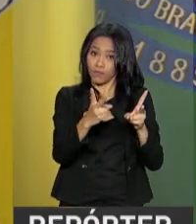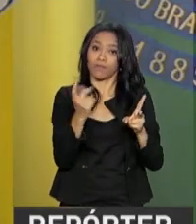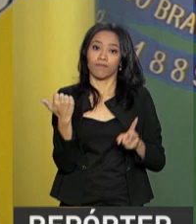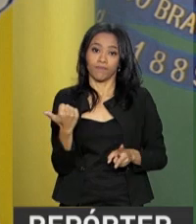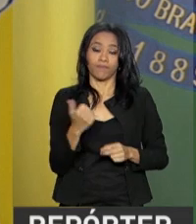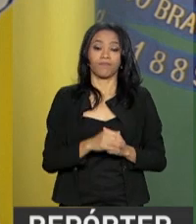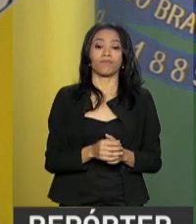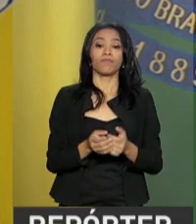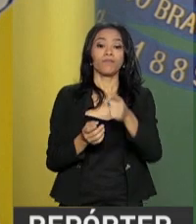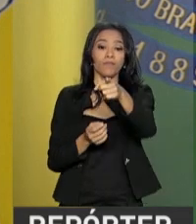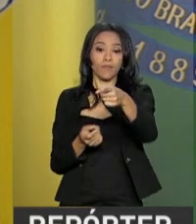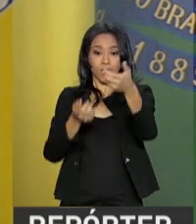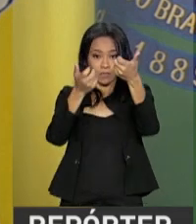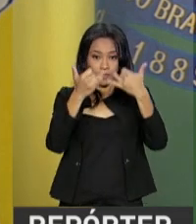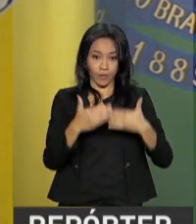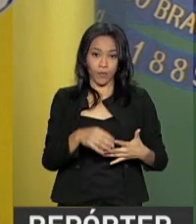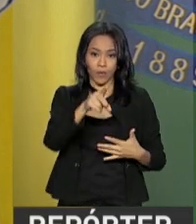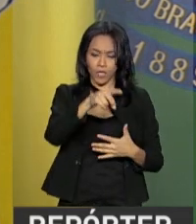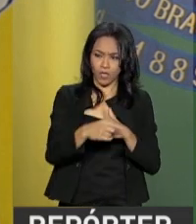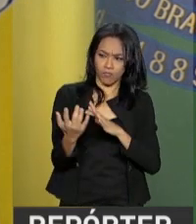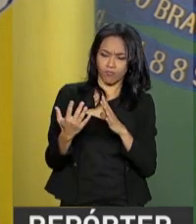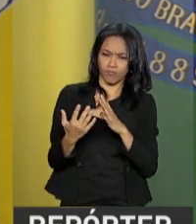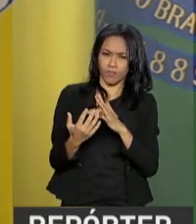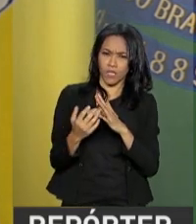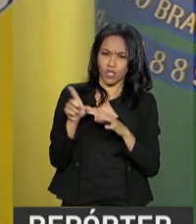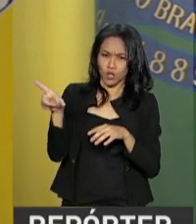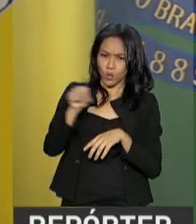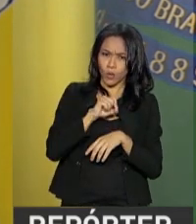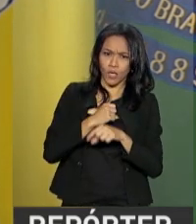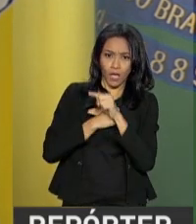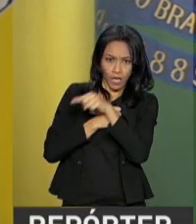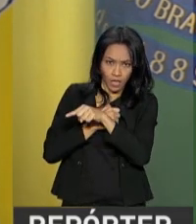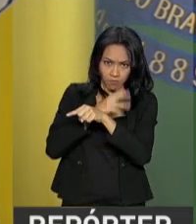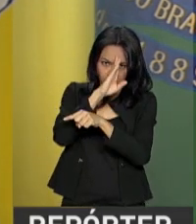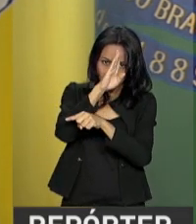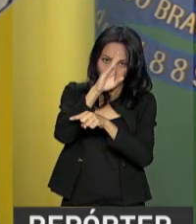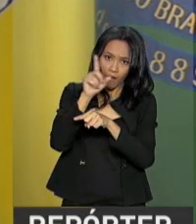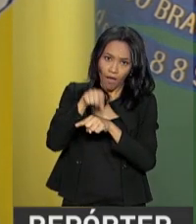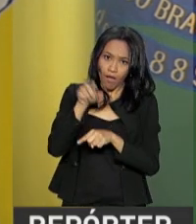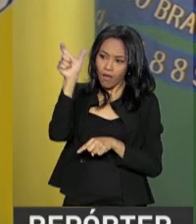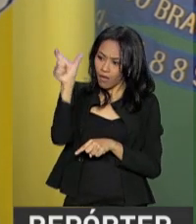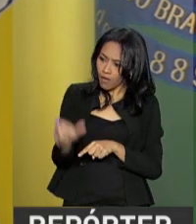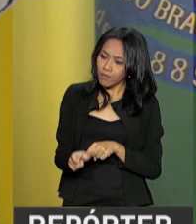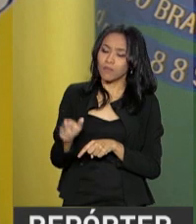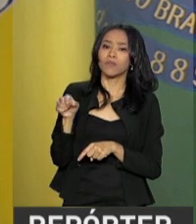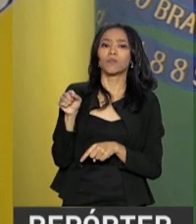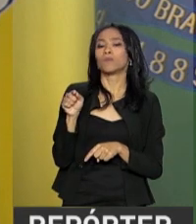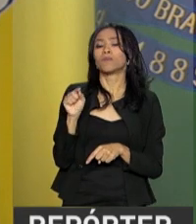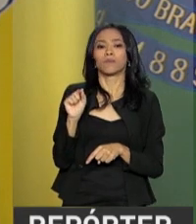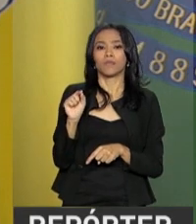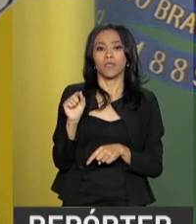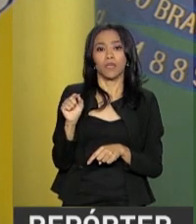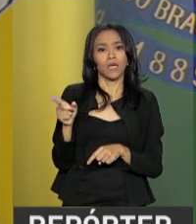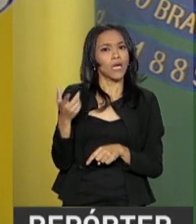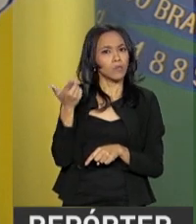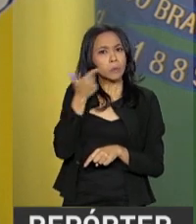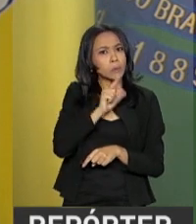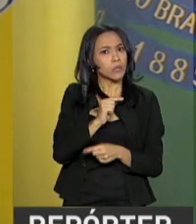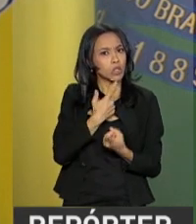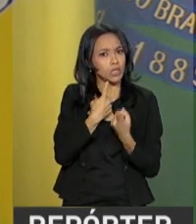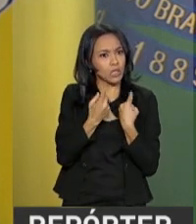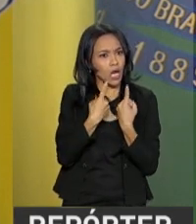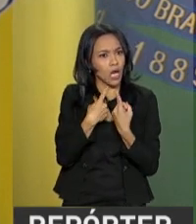que nos levou a escolher ronaldo foi precisamente esta hipótese do diabo